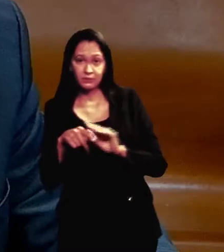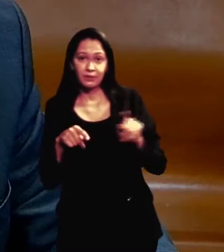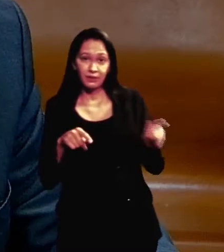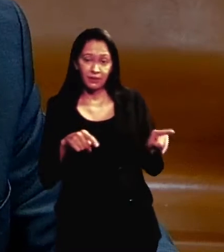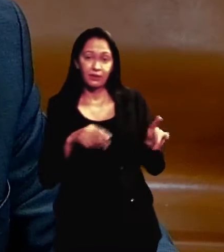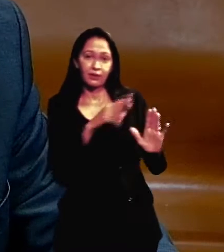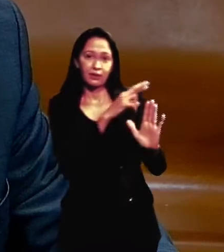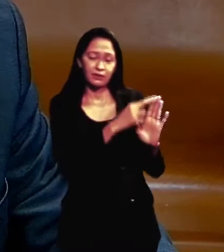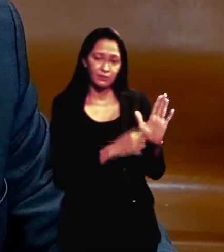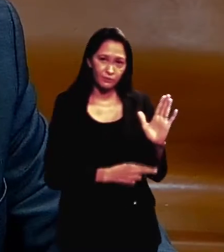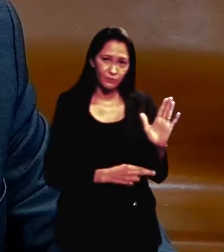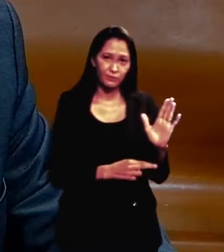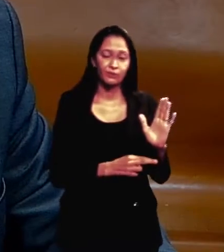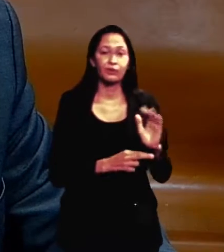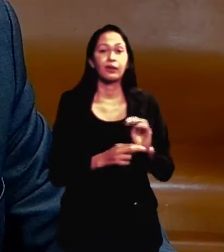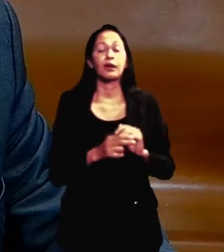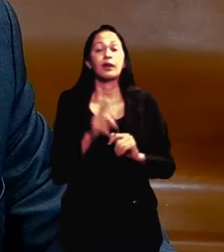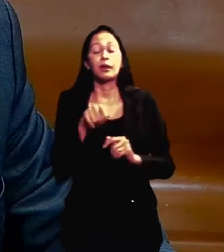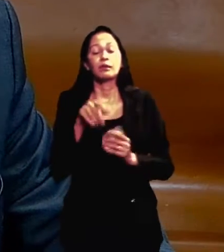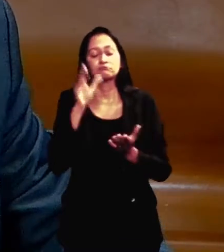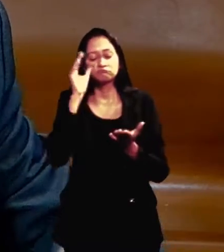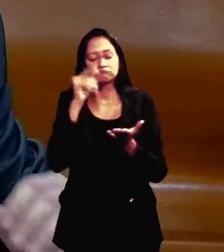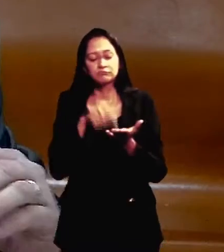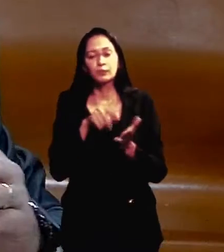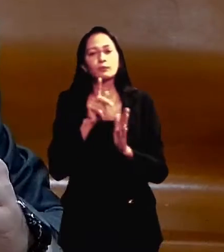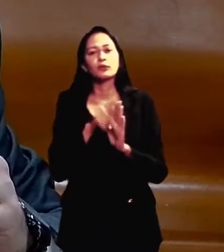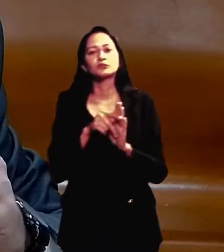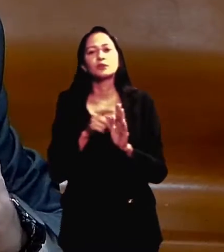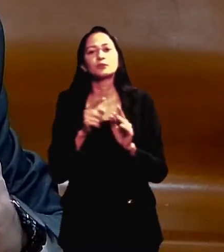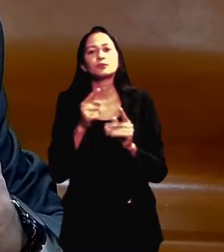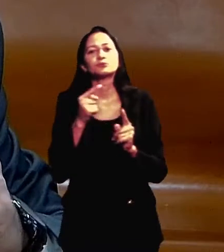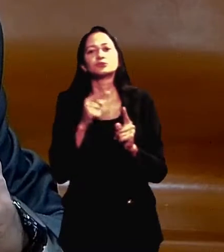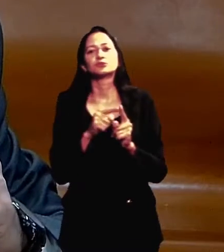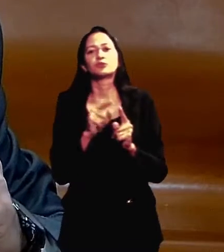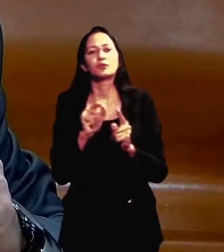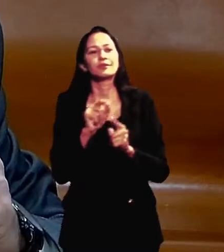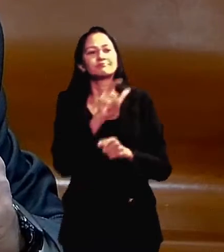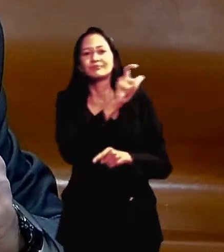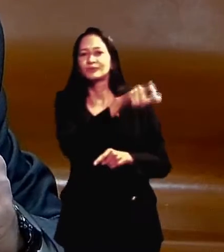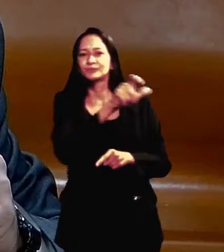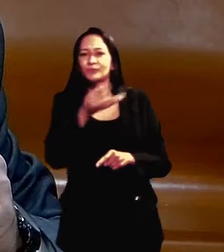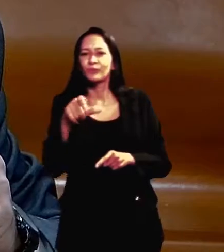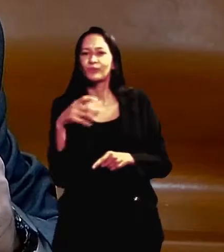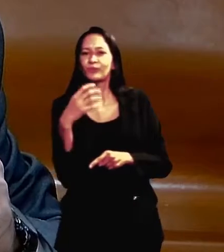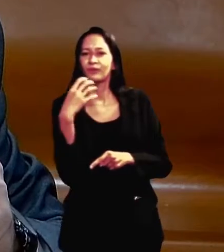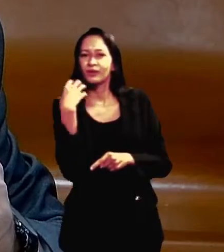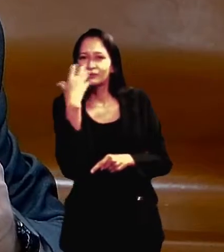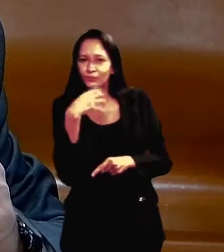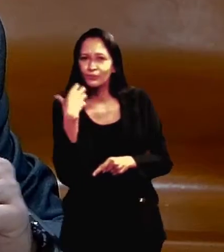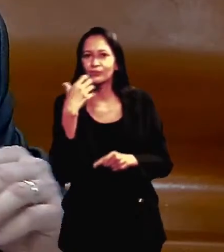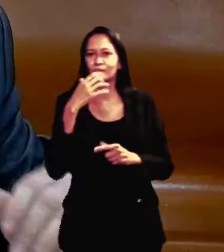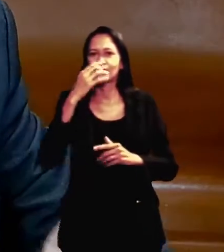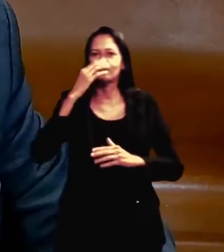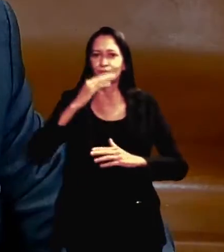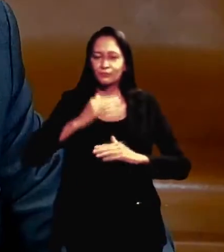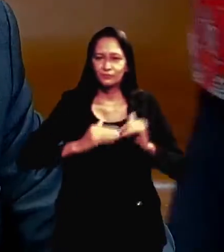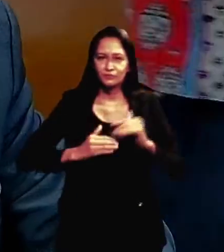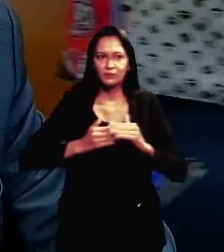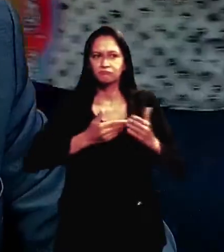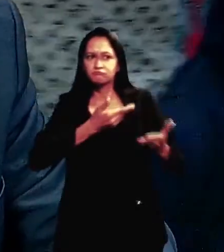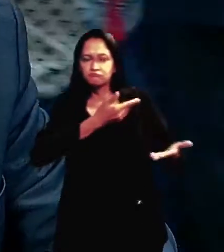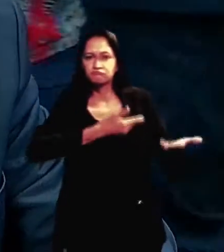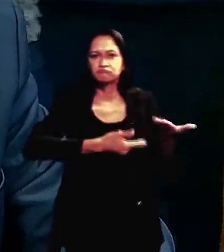envolvidas aí nos diversos gêneros musicais, até demonstrando da minha parte aqui um